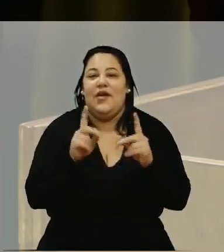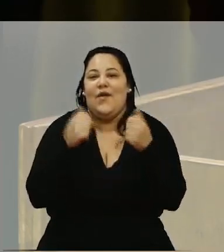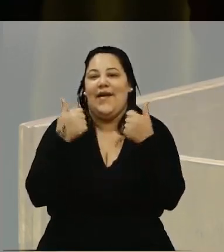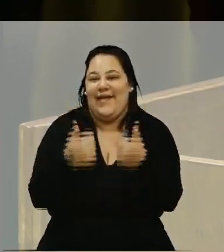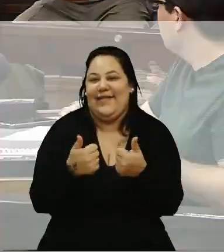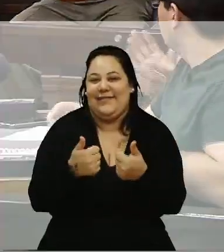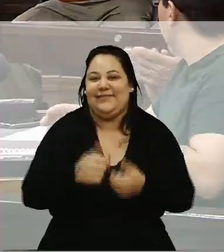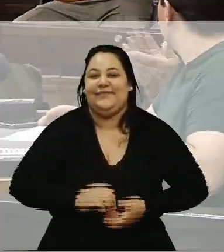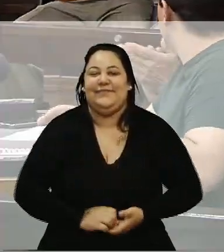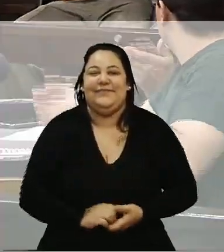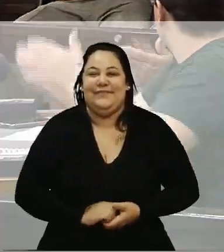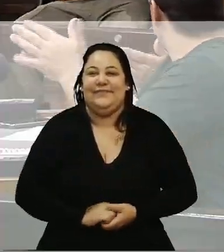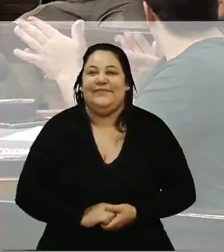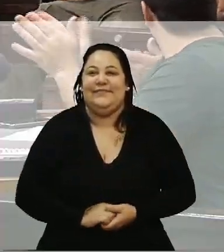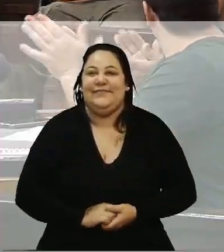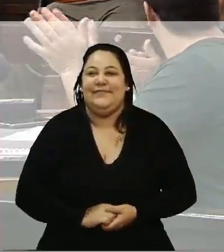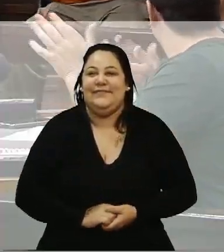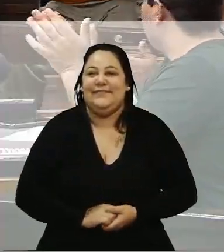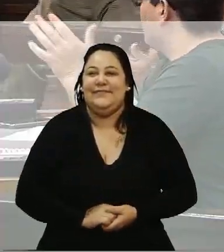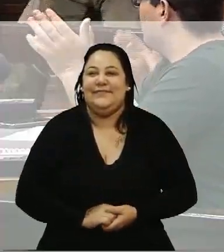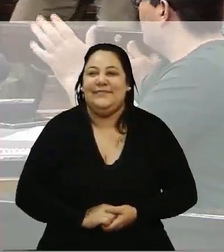Tá? Valeu.